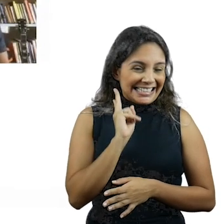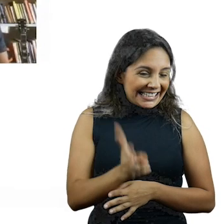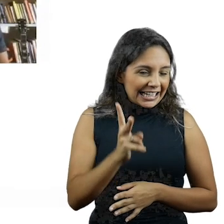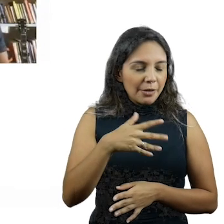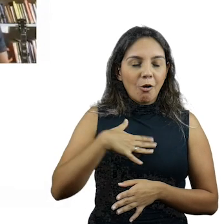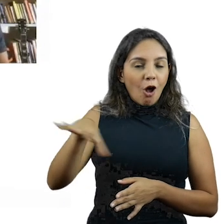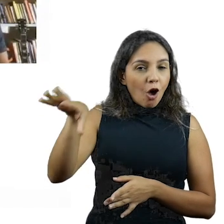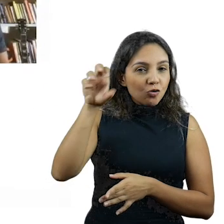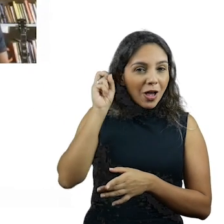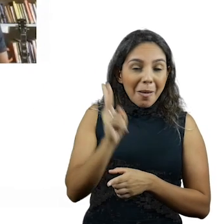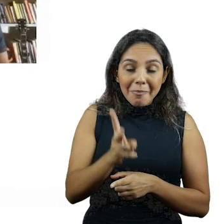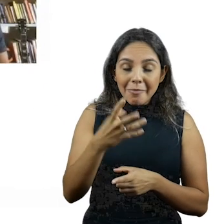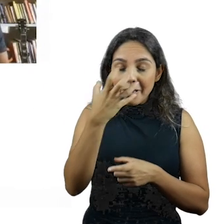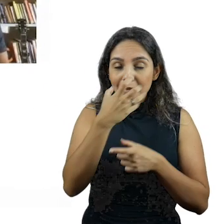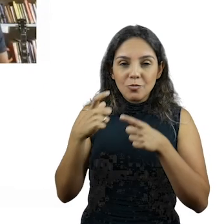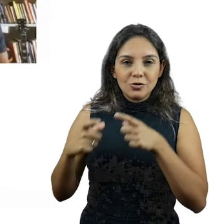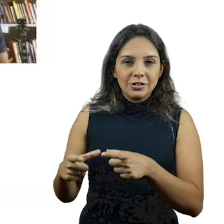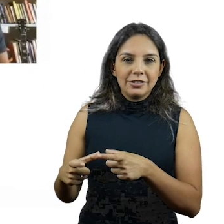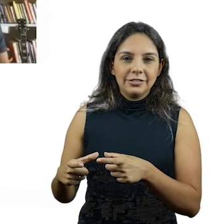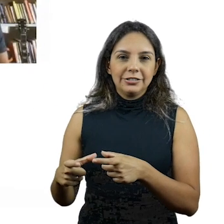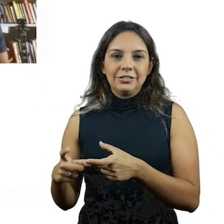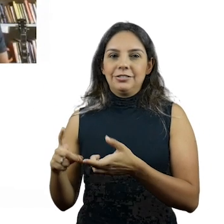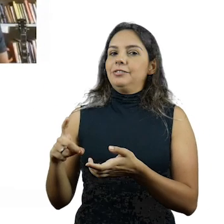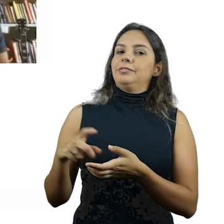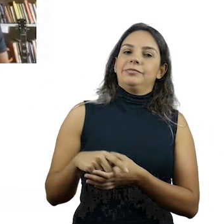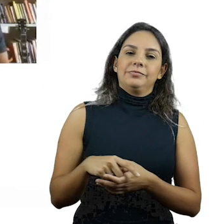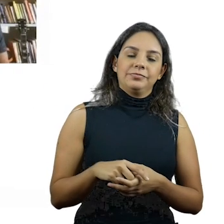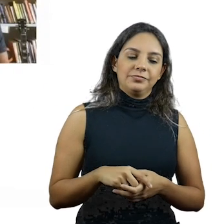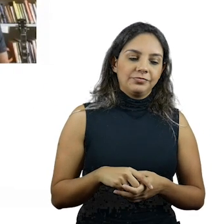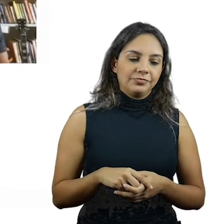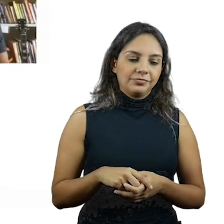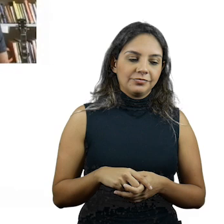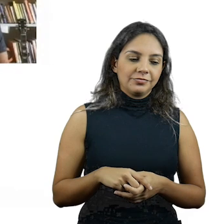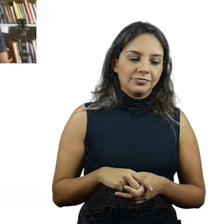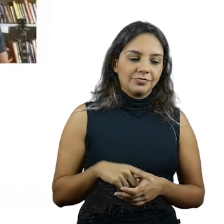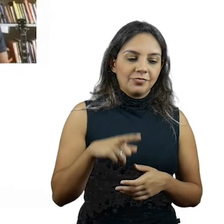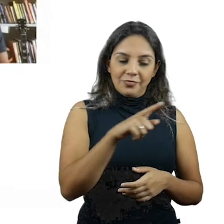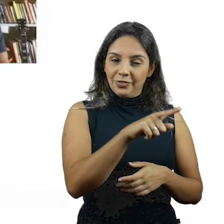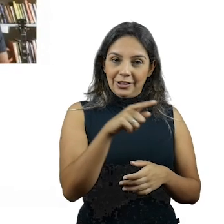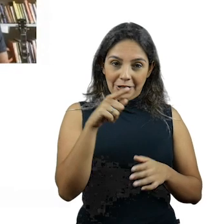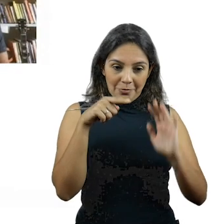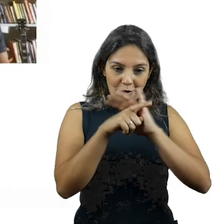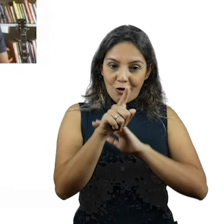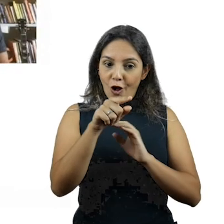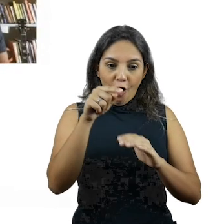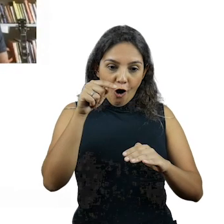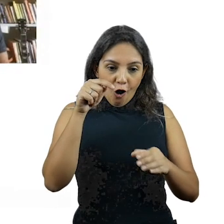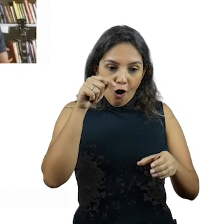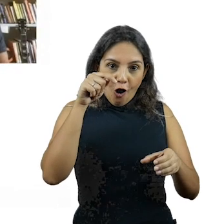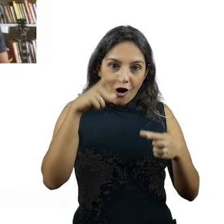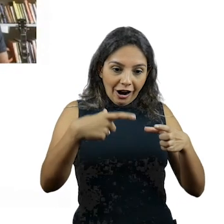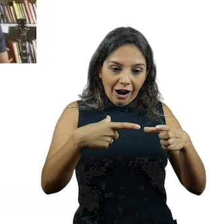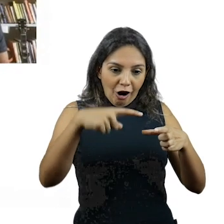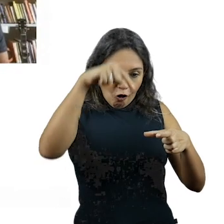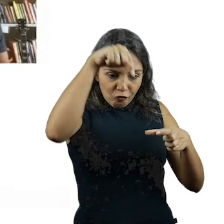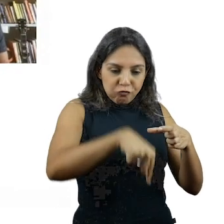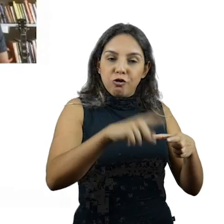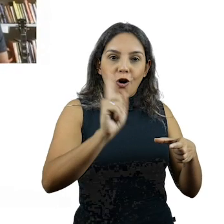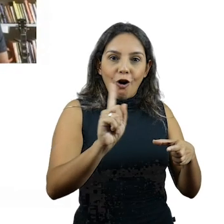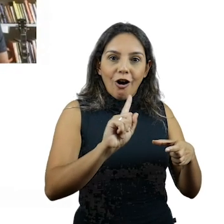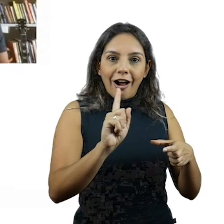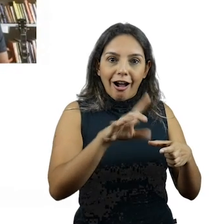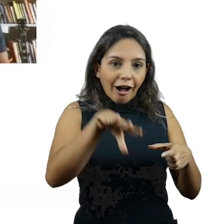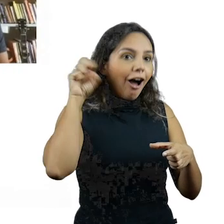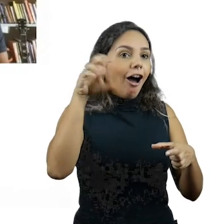E é um disco do Bach, né? Furou, não? Não furou, não? É qual o disco? Não furou, não?